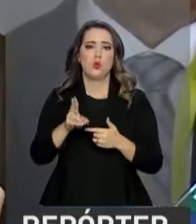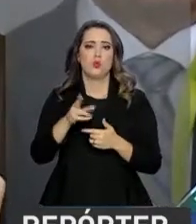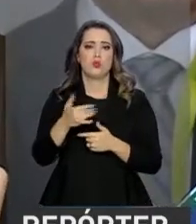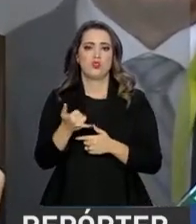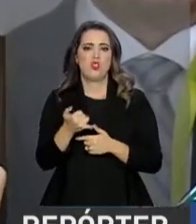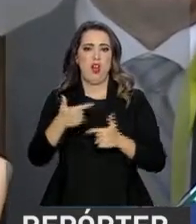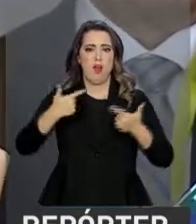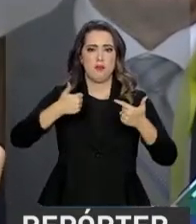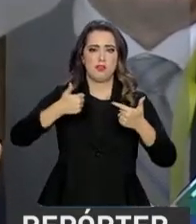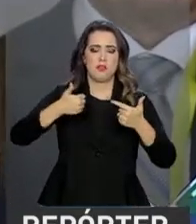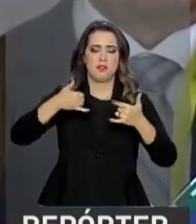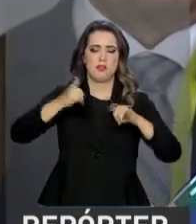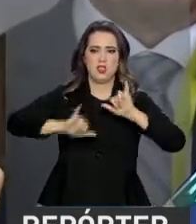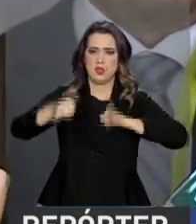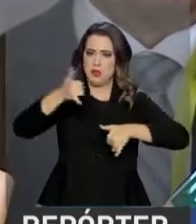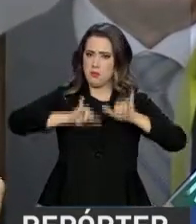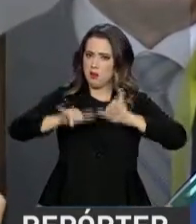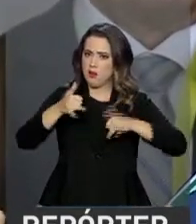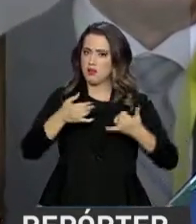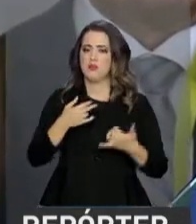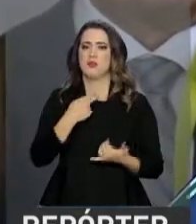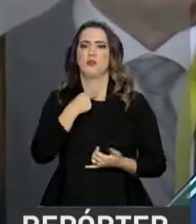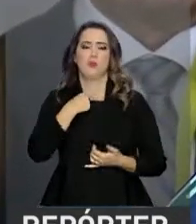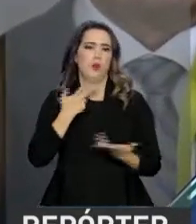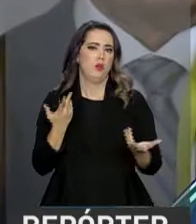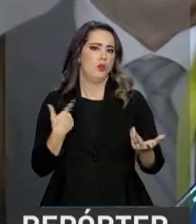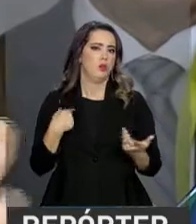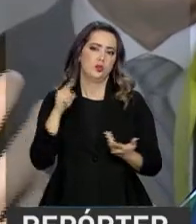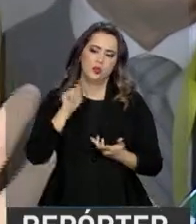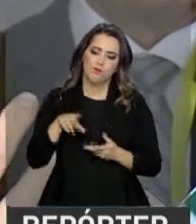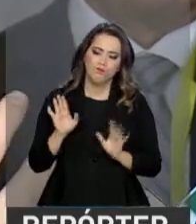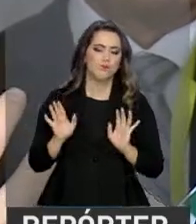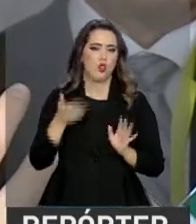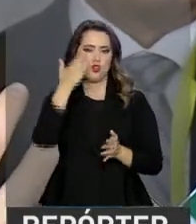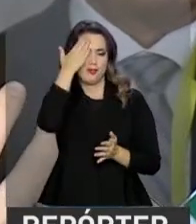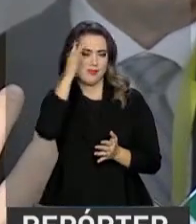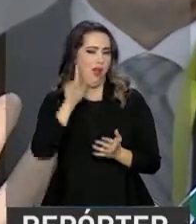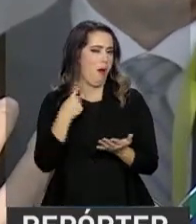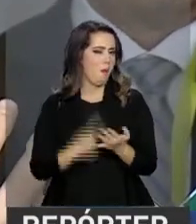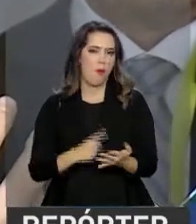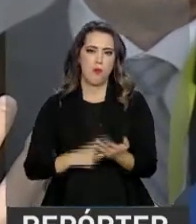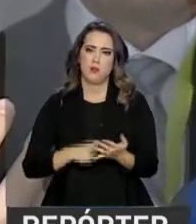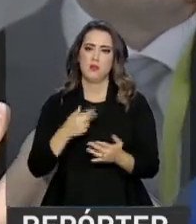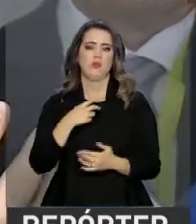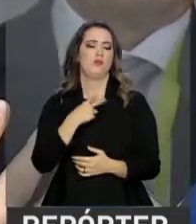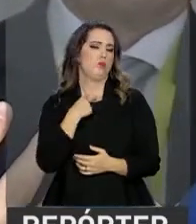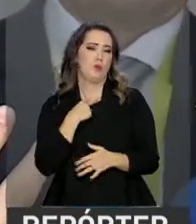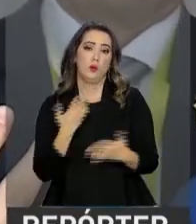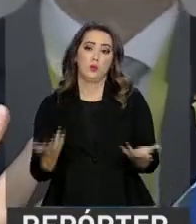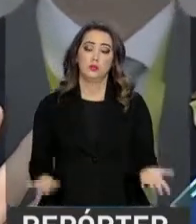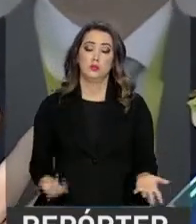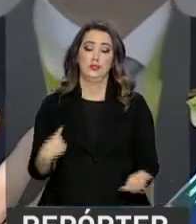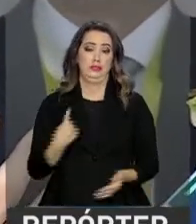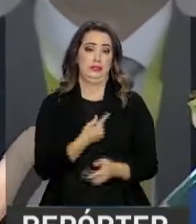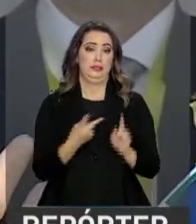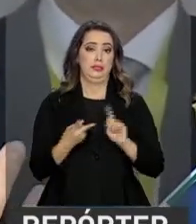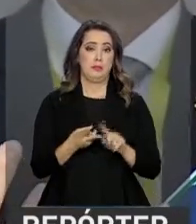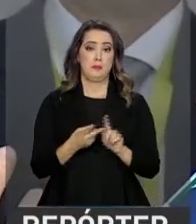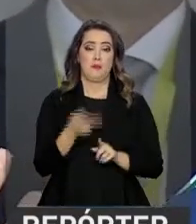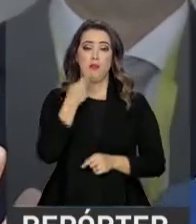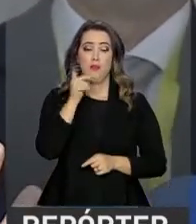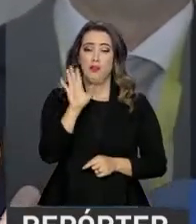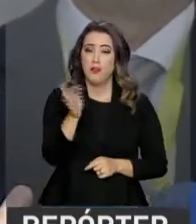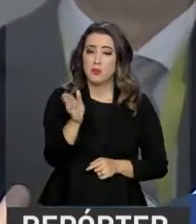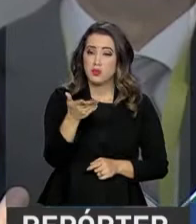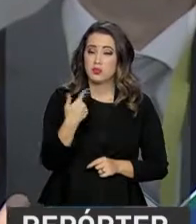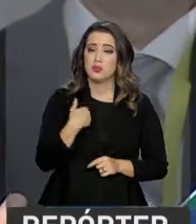até de convenções internacionais encontros internacionais vai perder o povo é o segundo ponto é que nós dissemos que essas questões